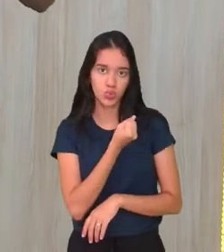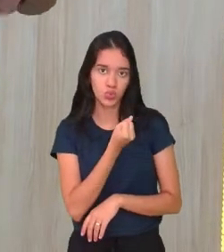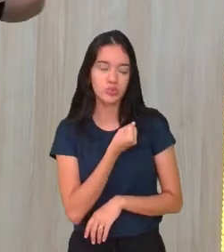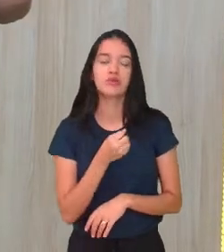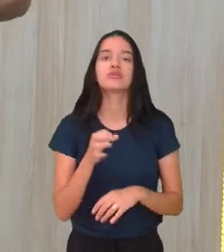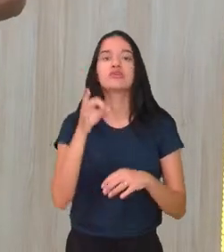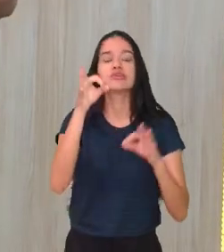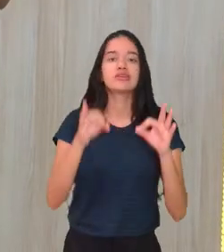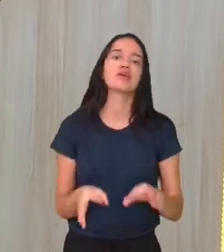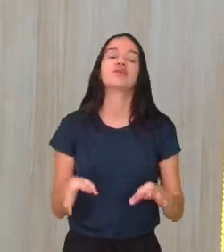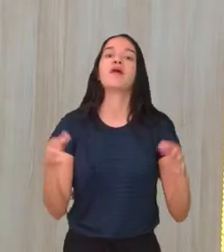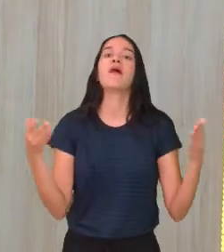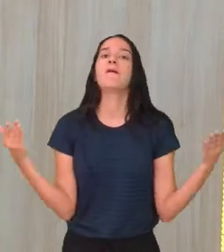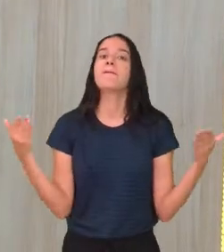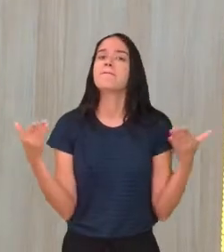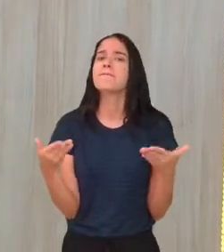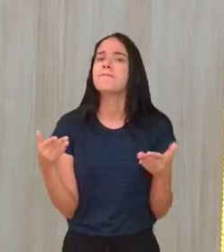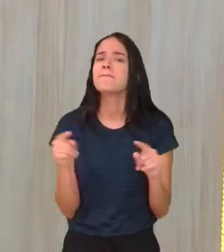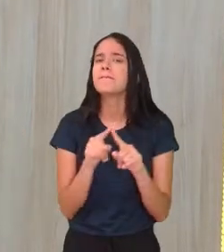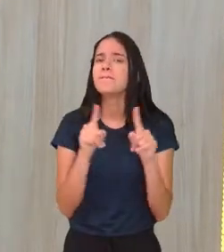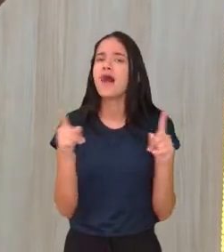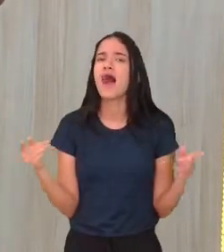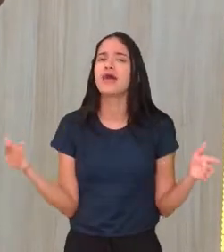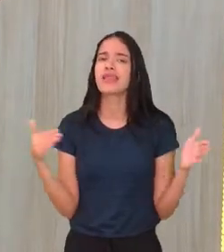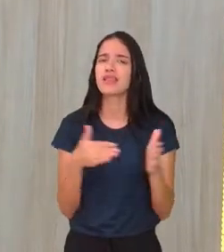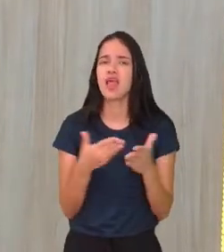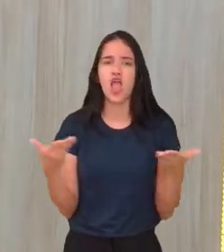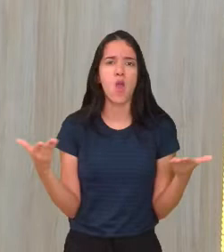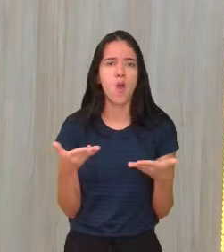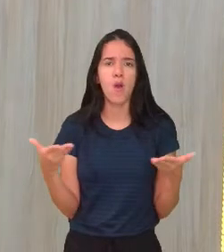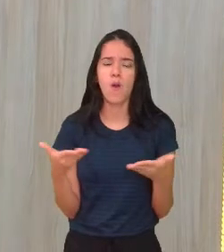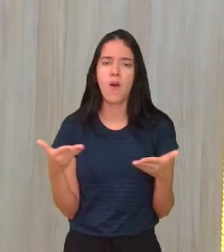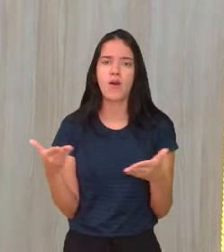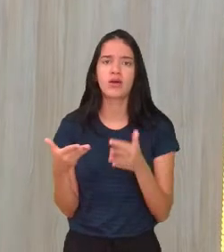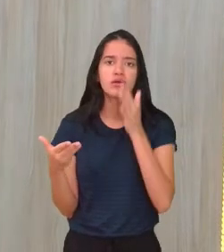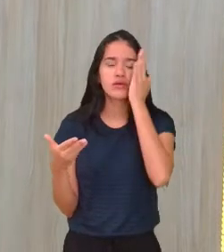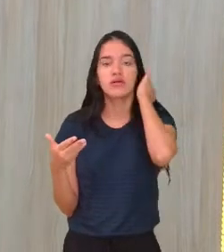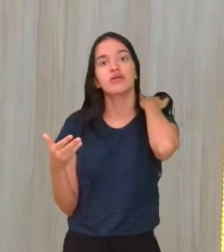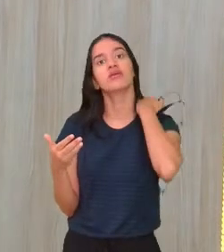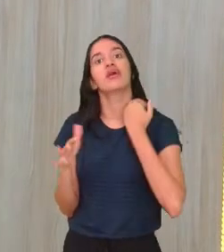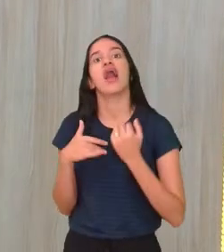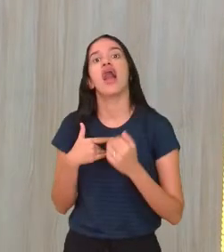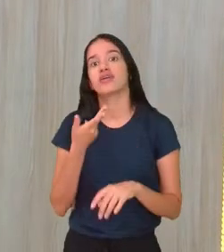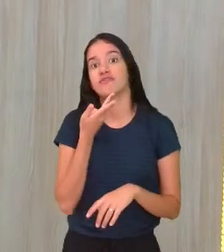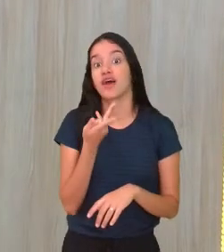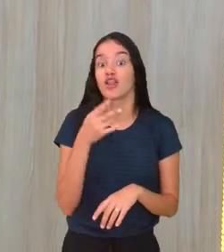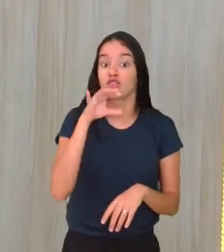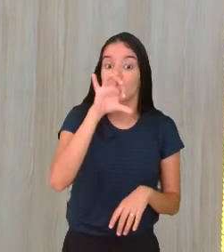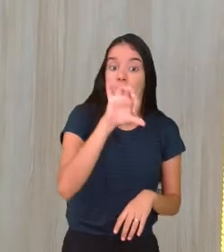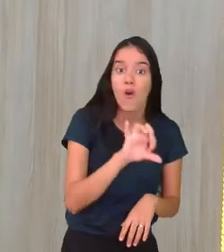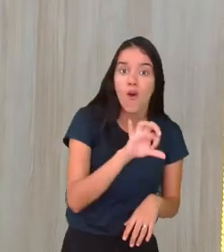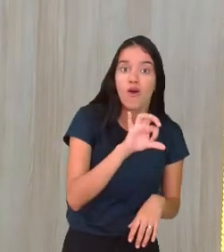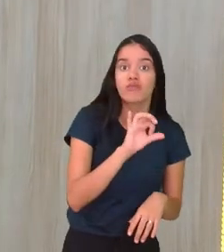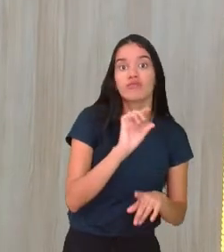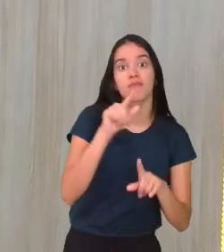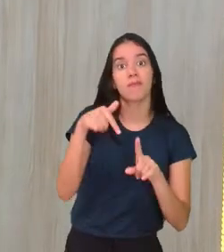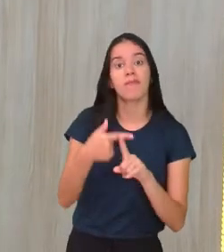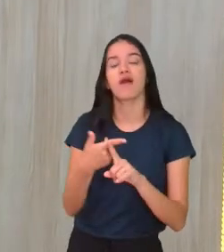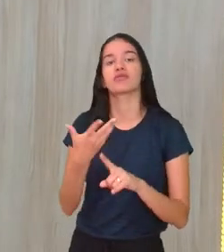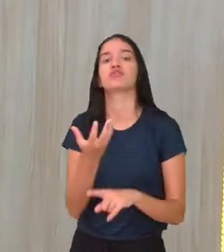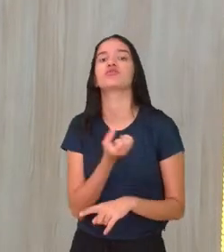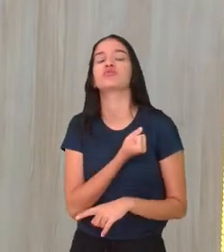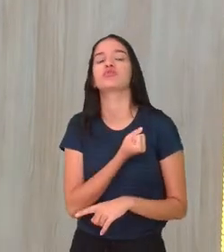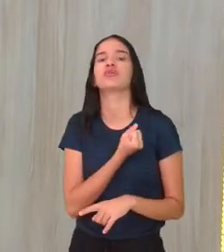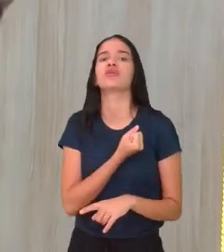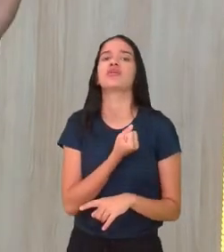tá? Mas até hoje, eu mesmo quando vou dizer meu número, eu digo 9, aí digo o número.